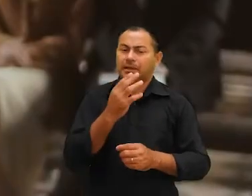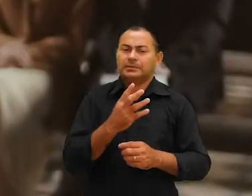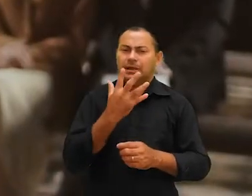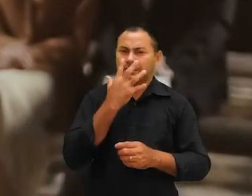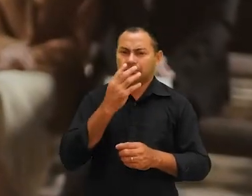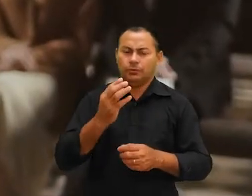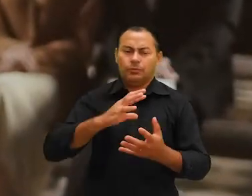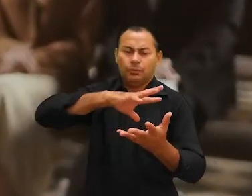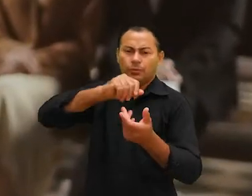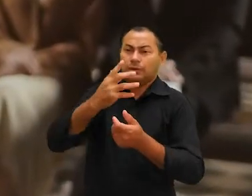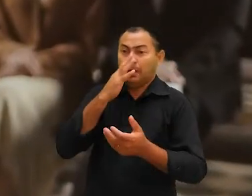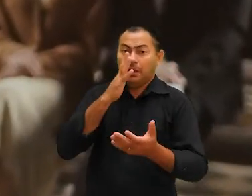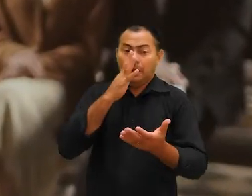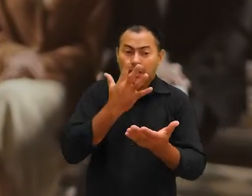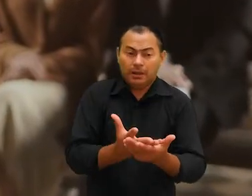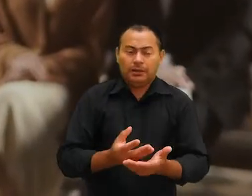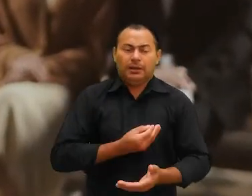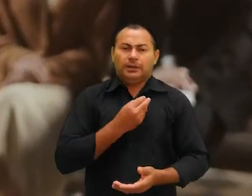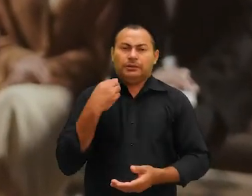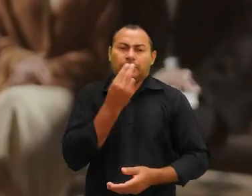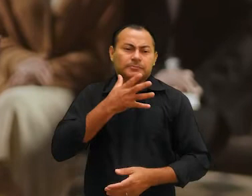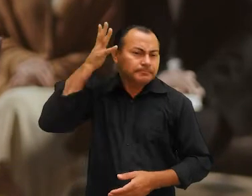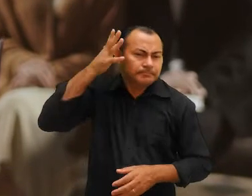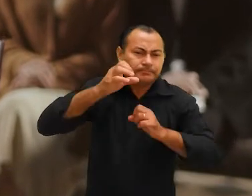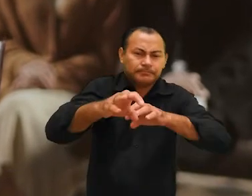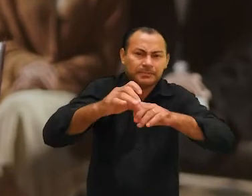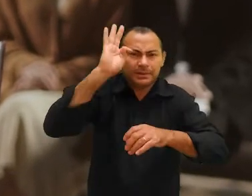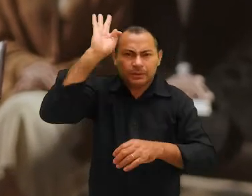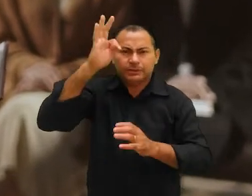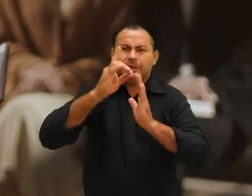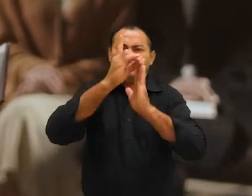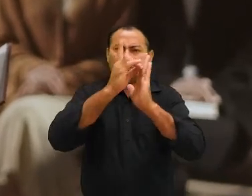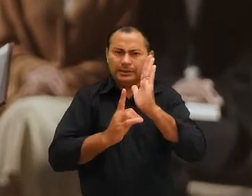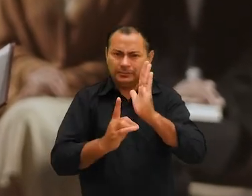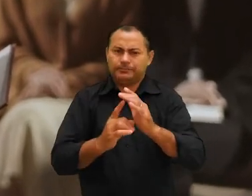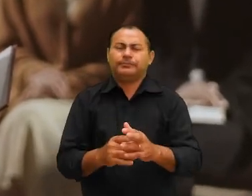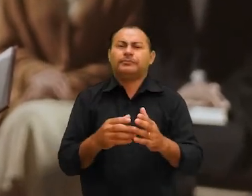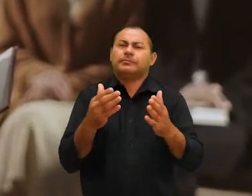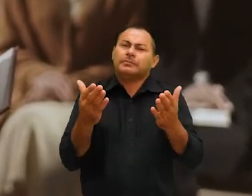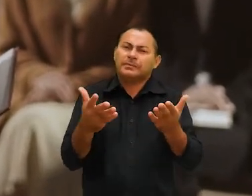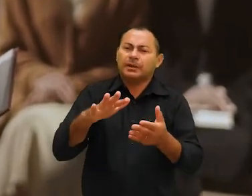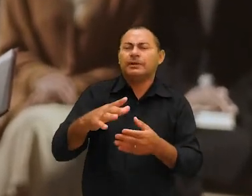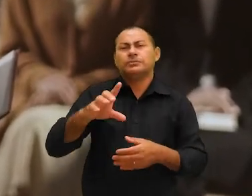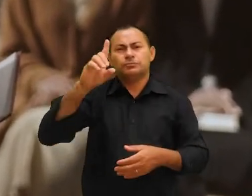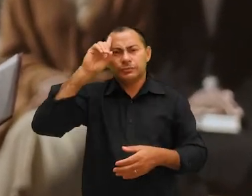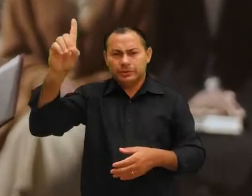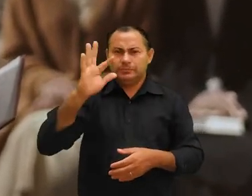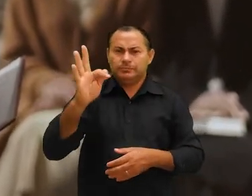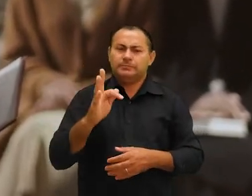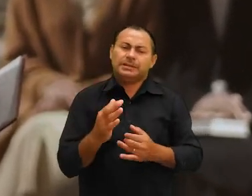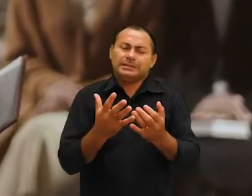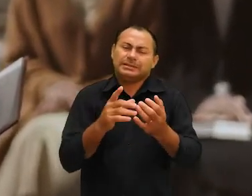parece que estamos queimando vai ficar impressionado com a nossa pregação ensino teologia doutrina E aí talvez